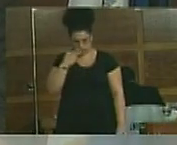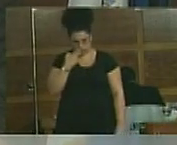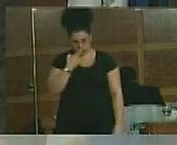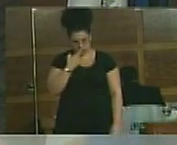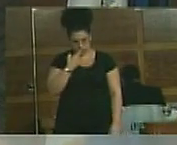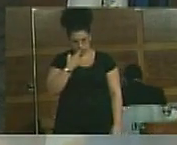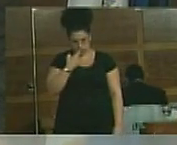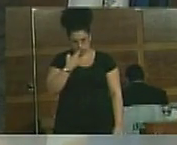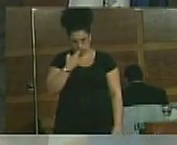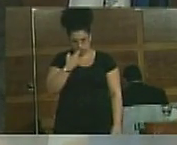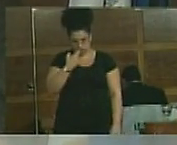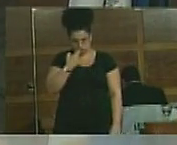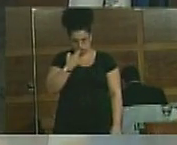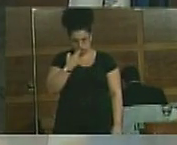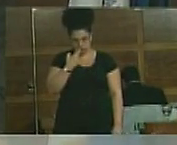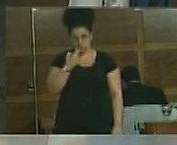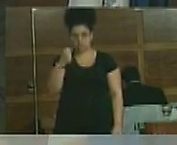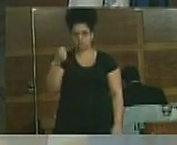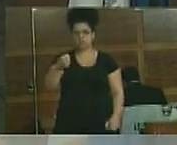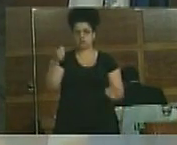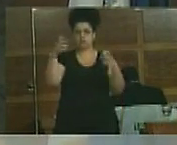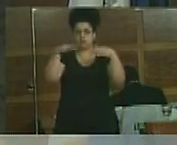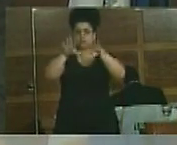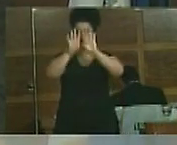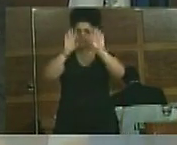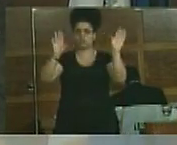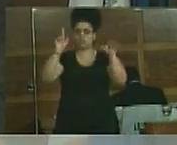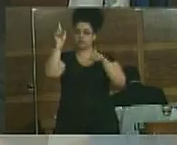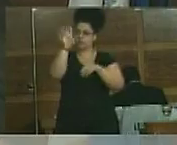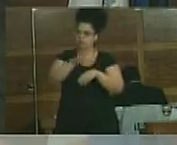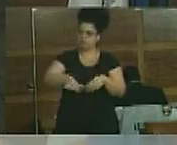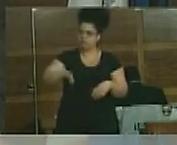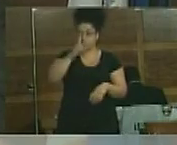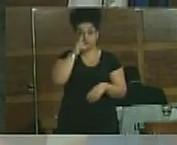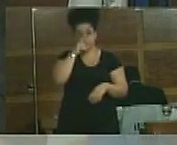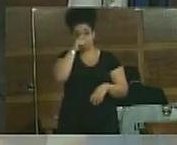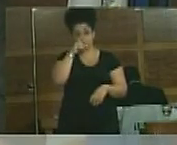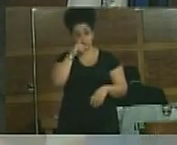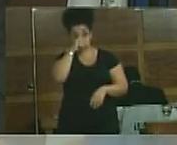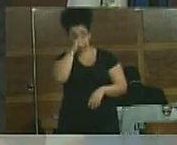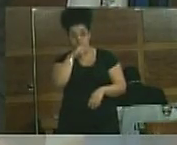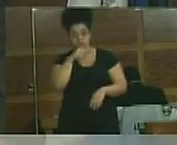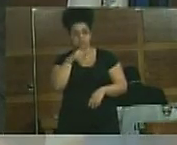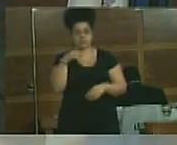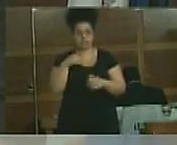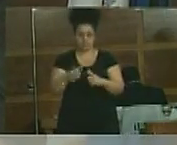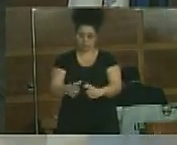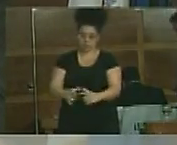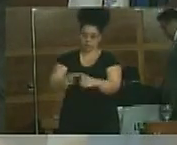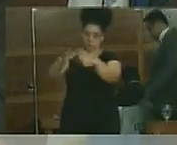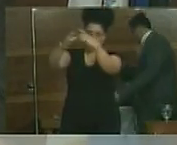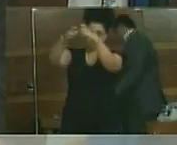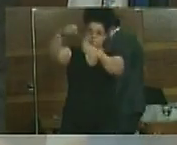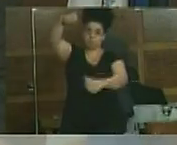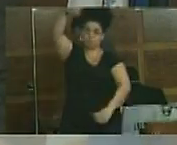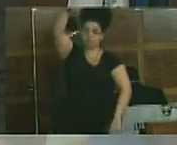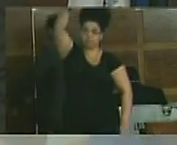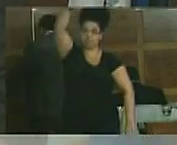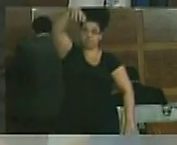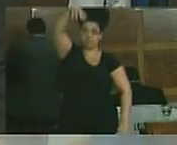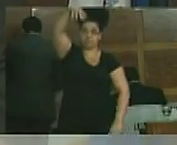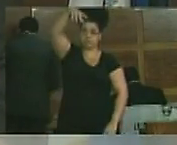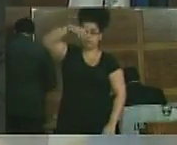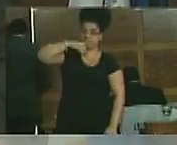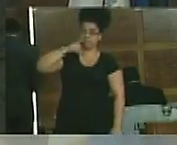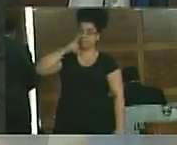foi a praia? Saco do Céu. Lá no Saco do Céu está tendo essa dificuldade, trazendo até risco de